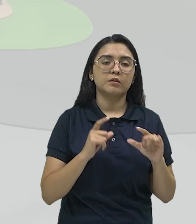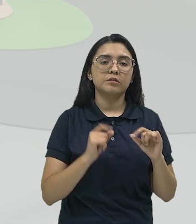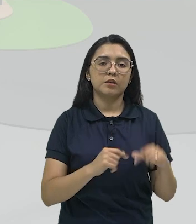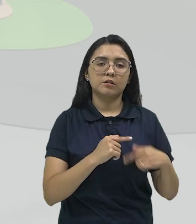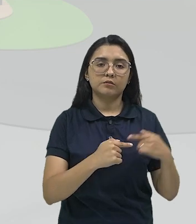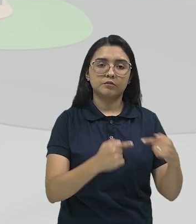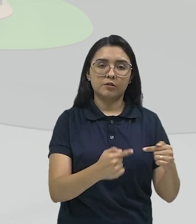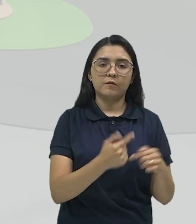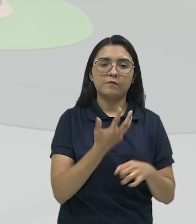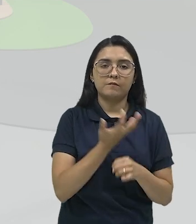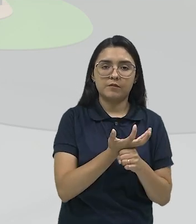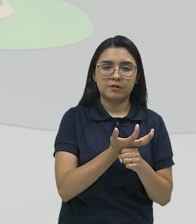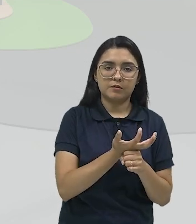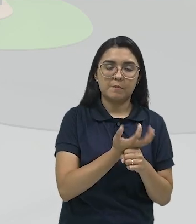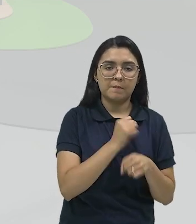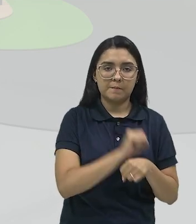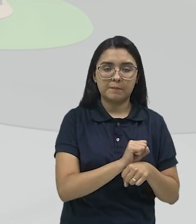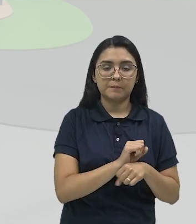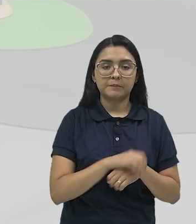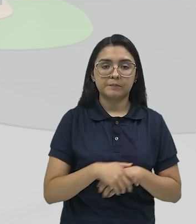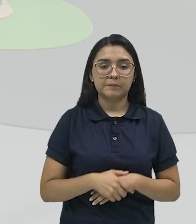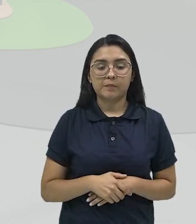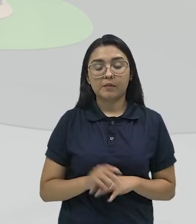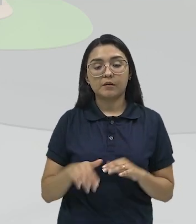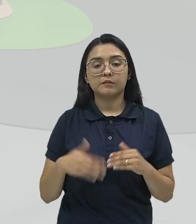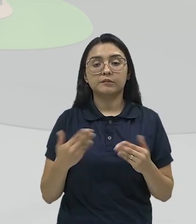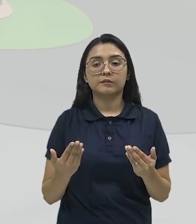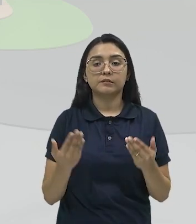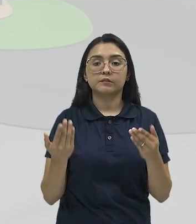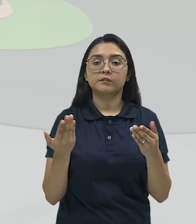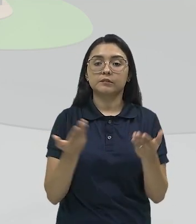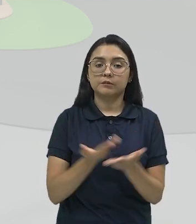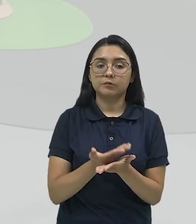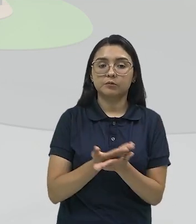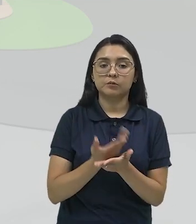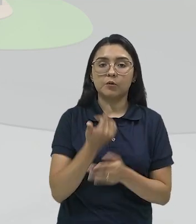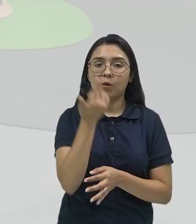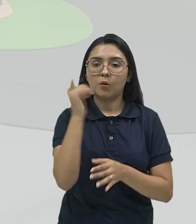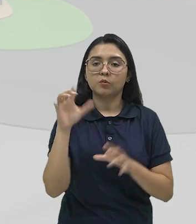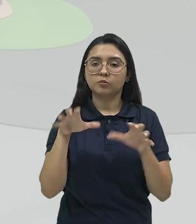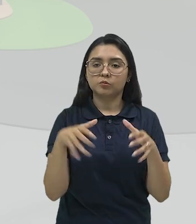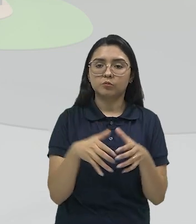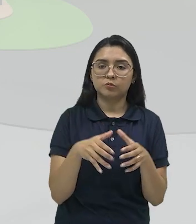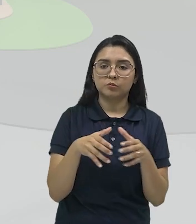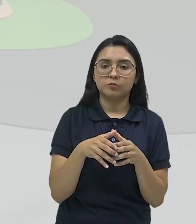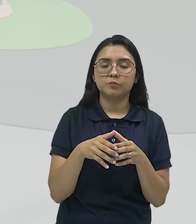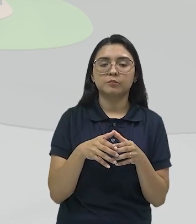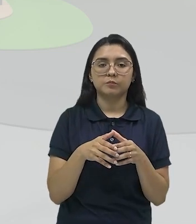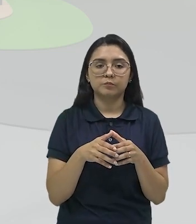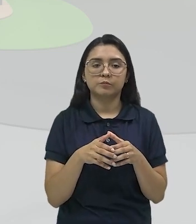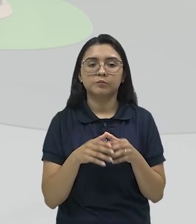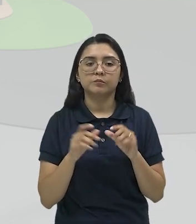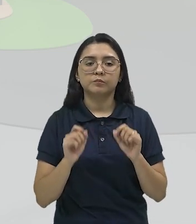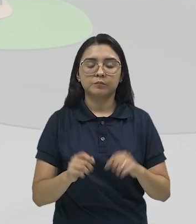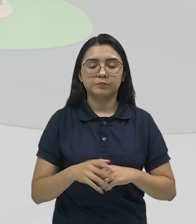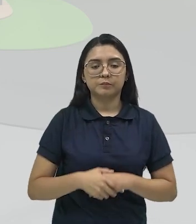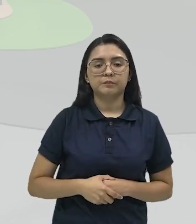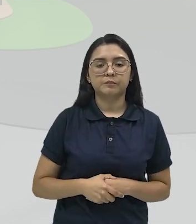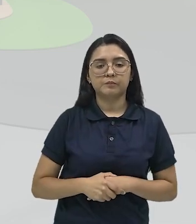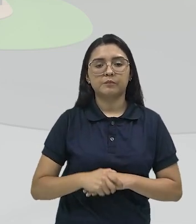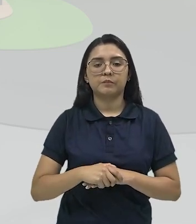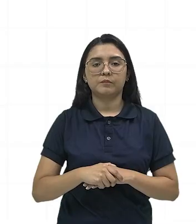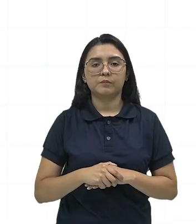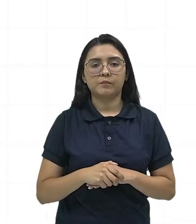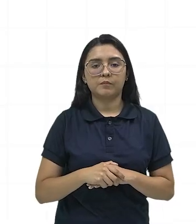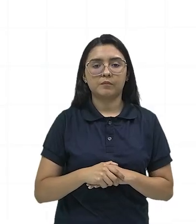de pólipos, tá certo? Bom, a gente estudou ainda outros grupos de invertebrados e o próximo grupo que a gente vai